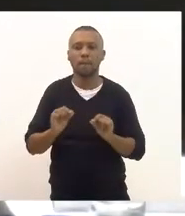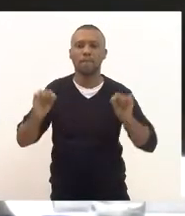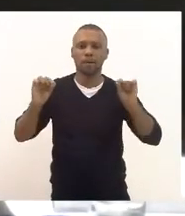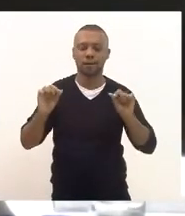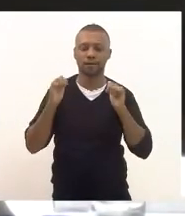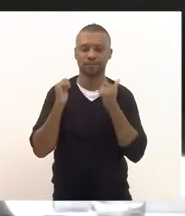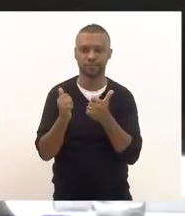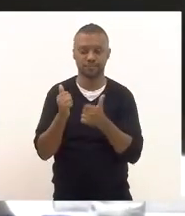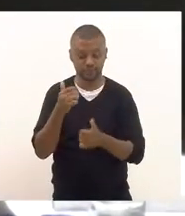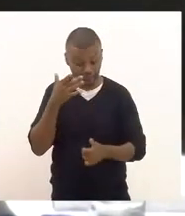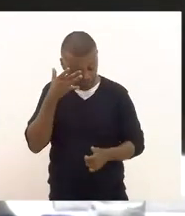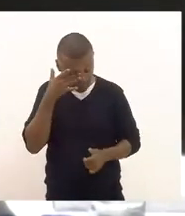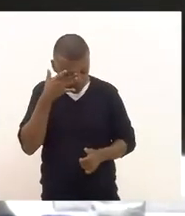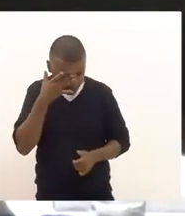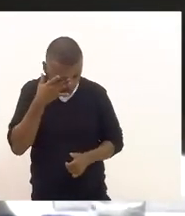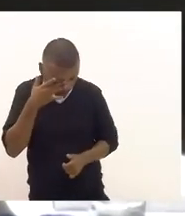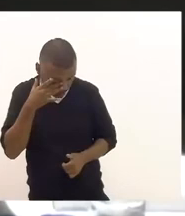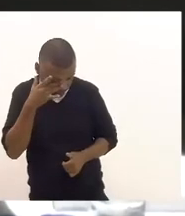valeu